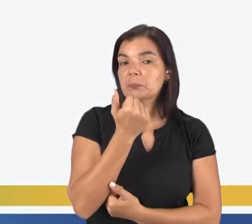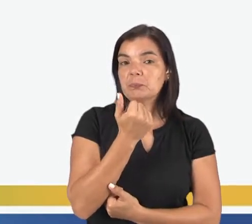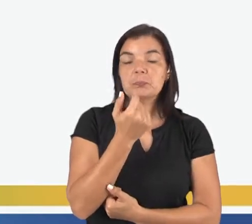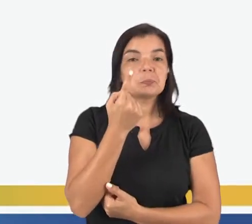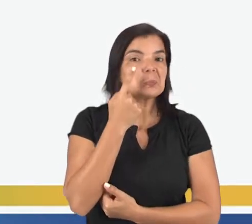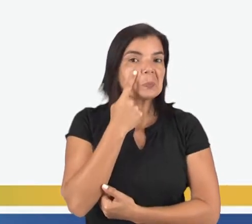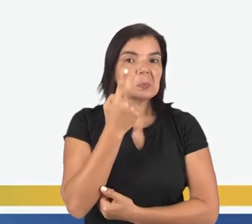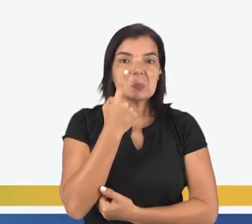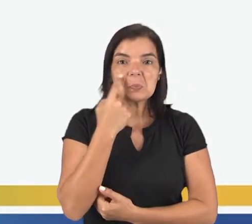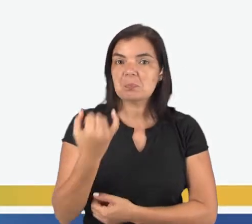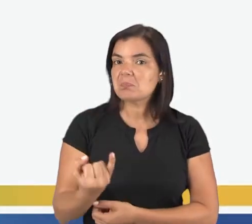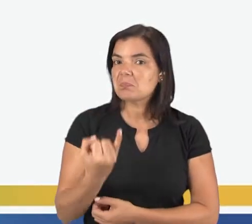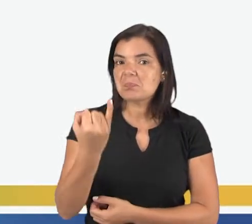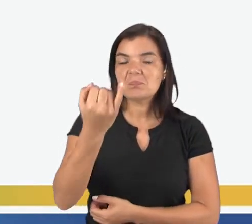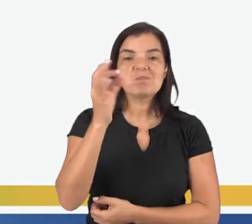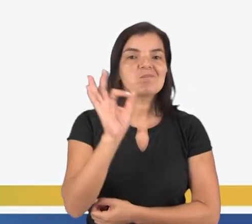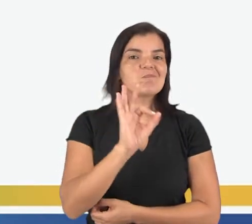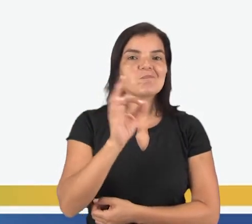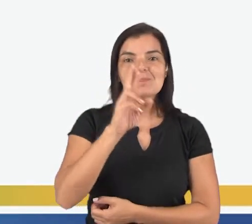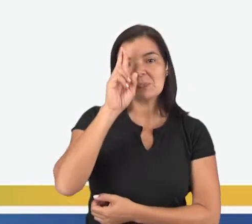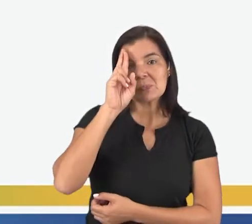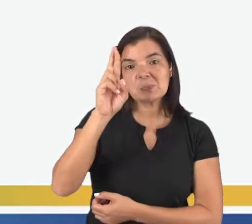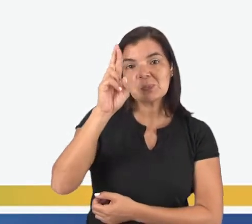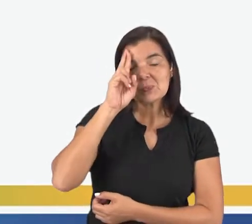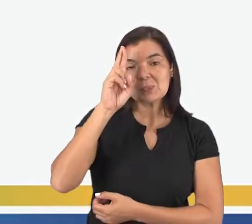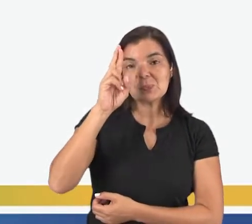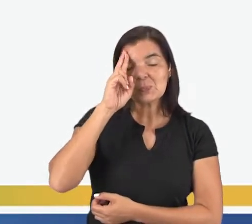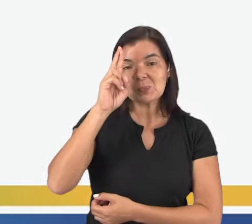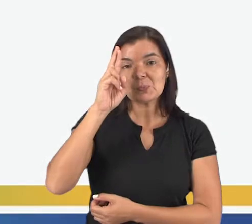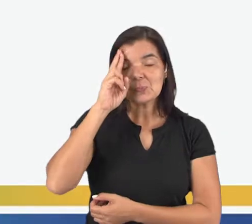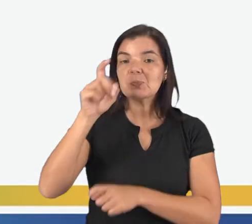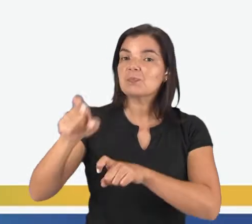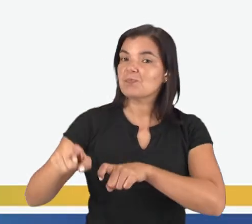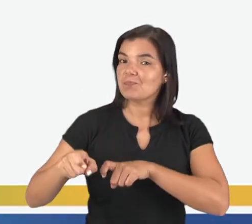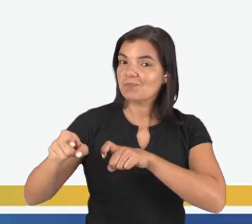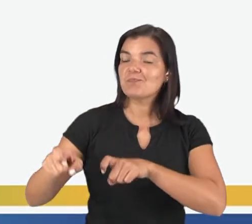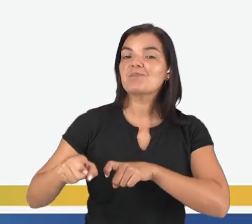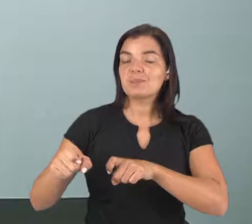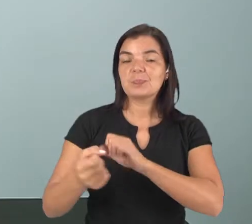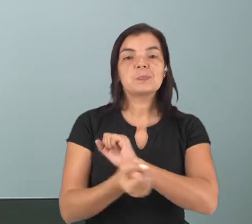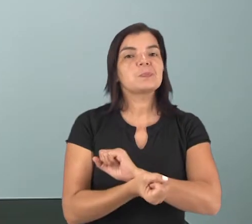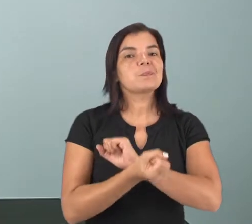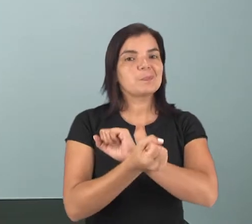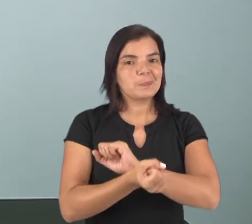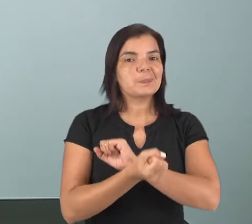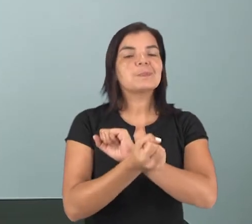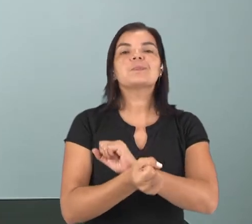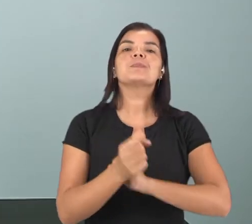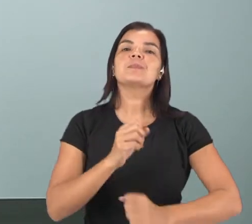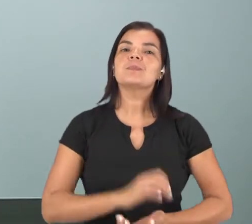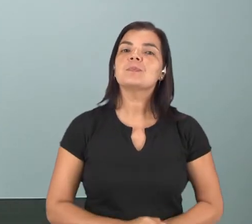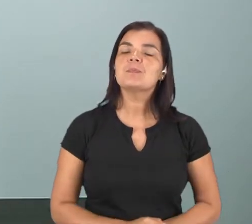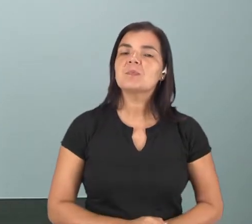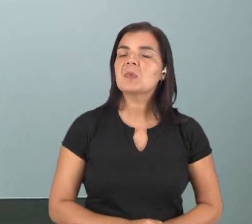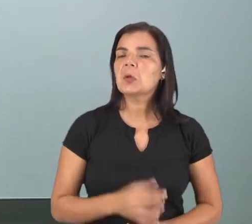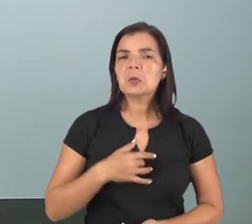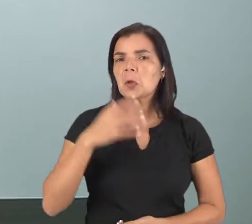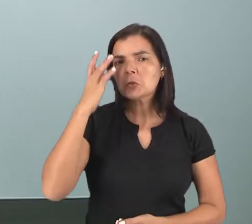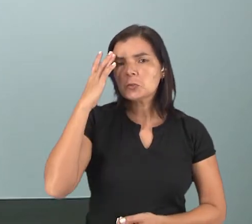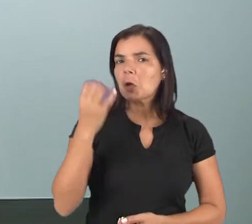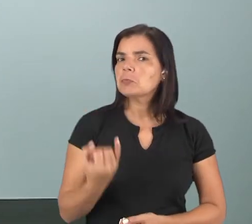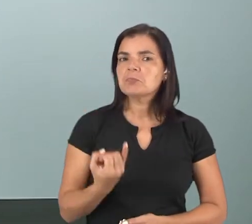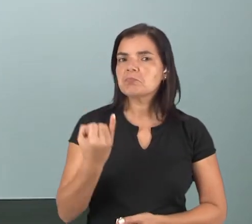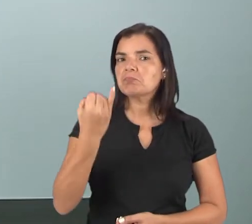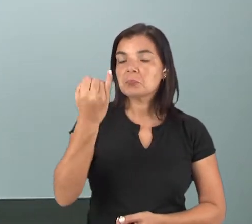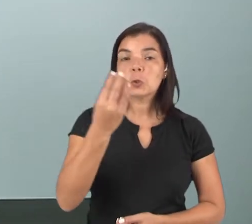era vista como um fator importante pelos senhores donos dos escravos, né, que se achavam donos dos escravos. Eles não achavam importante